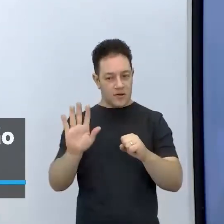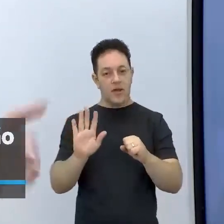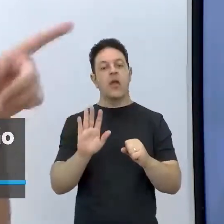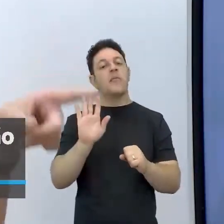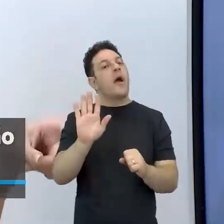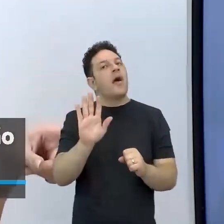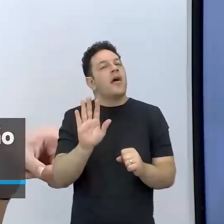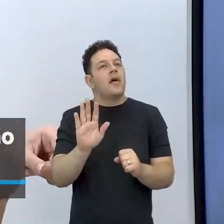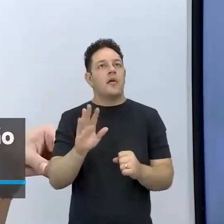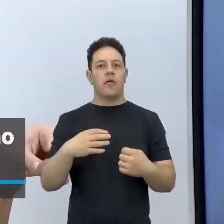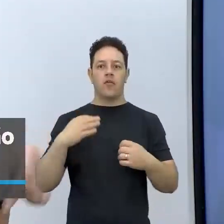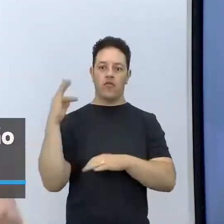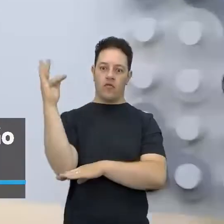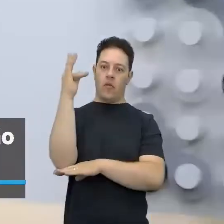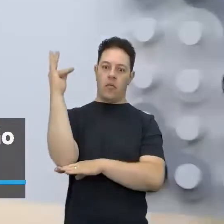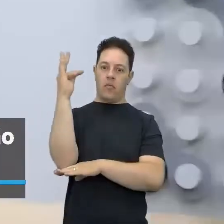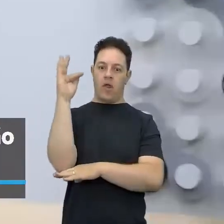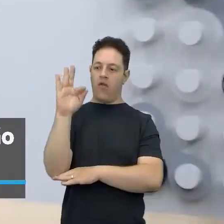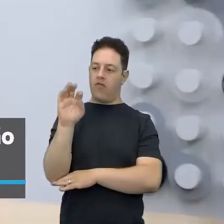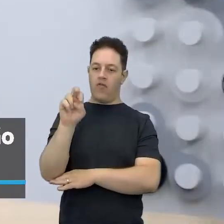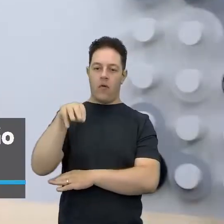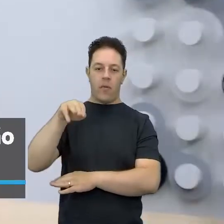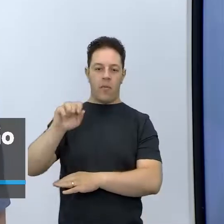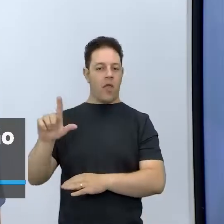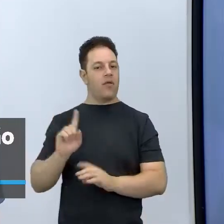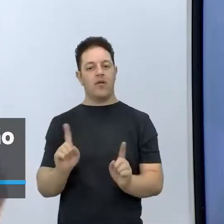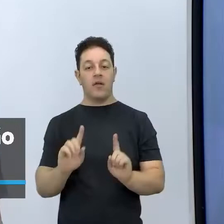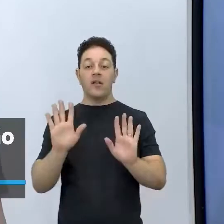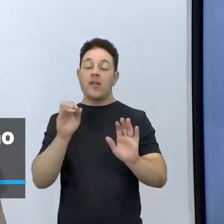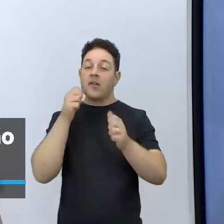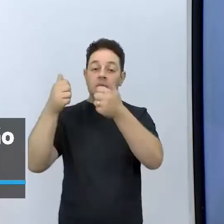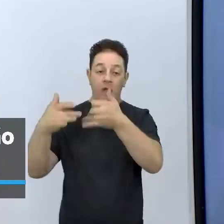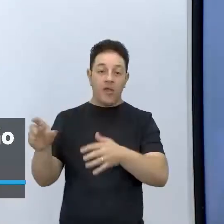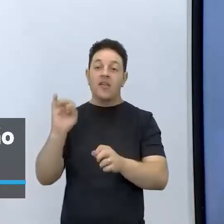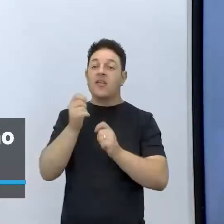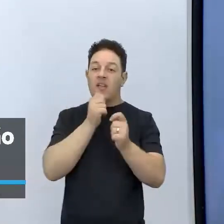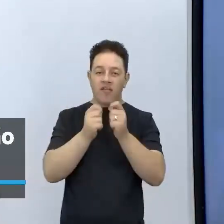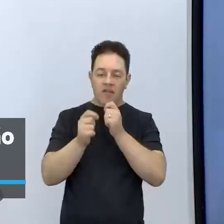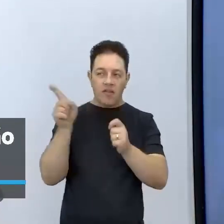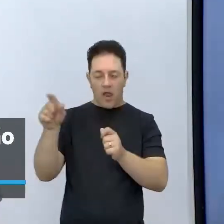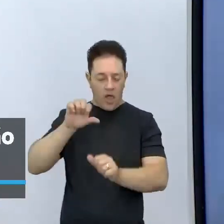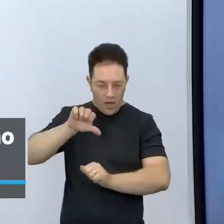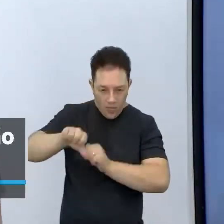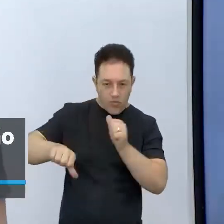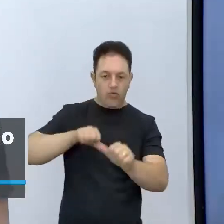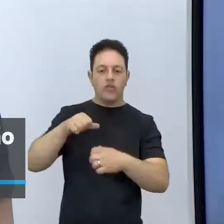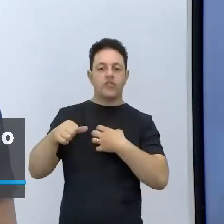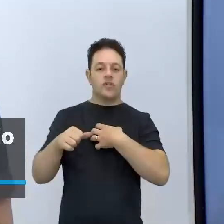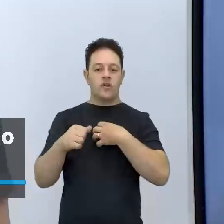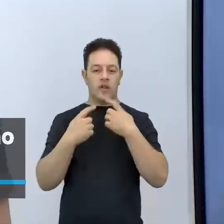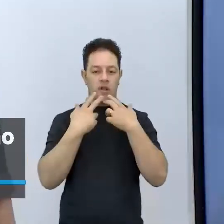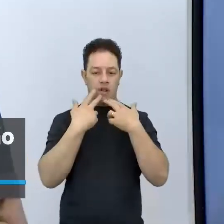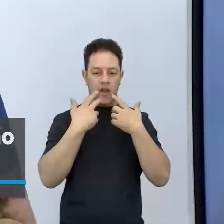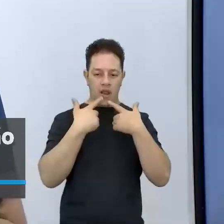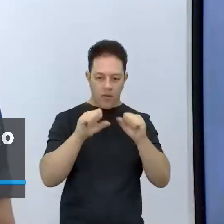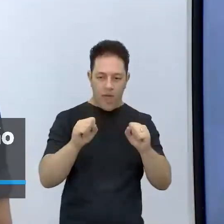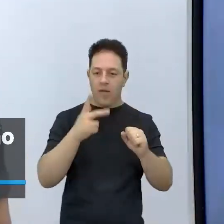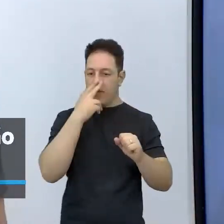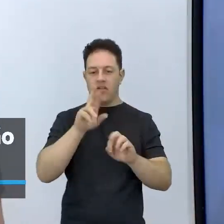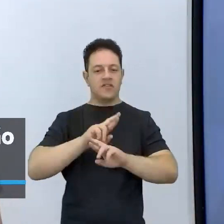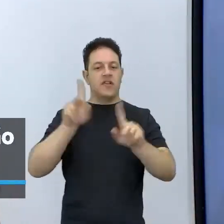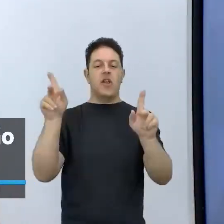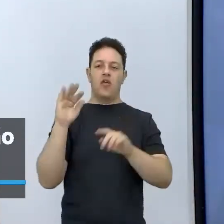aí formalzão, que a gente até comentou. Se naquela entrevista ele tivesse mudado ali, a linguagem, tivesse utilizado uma linguagem